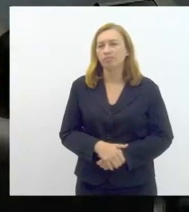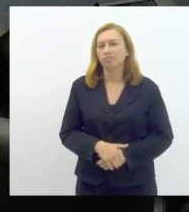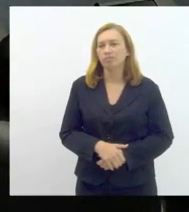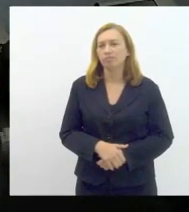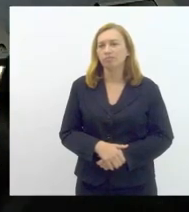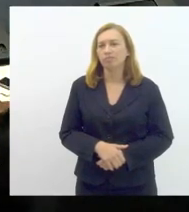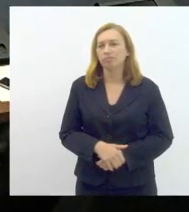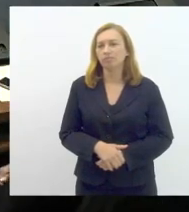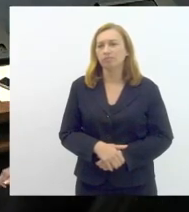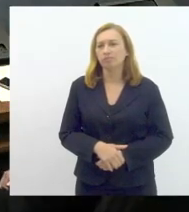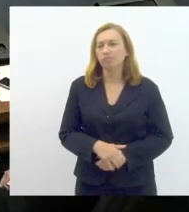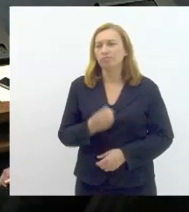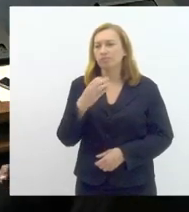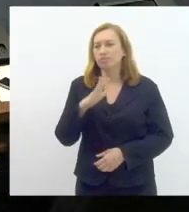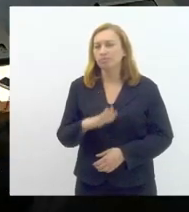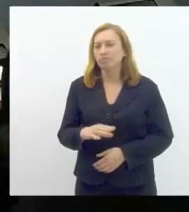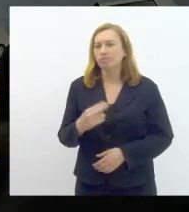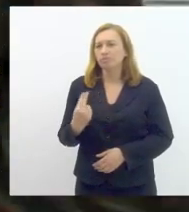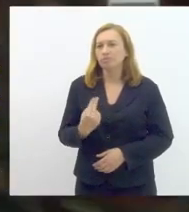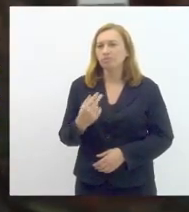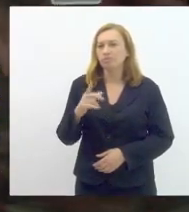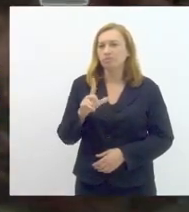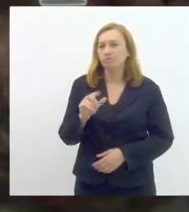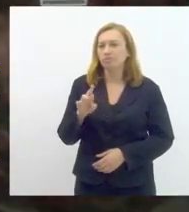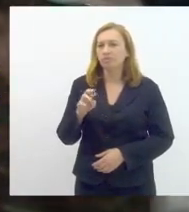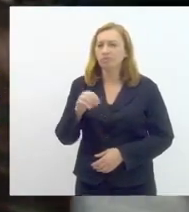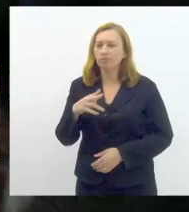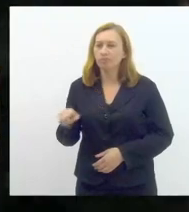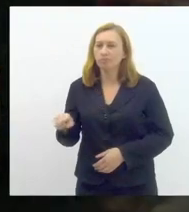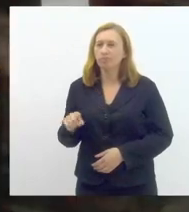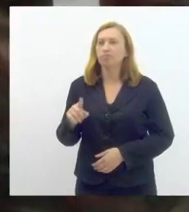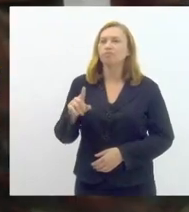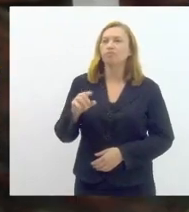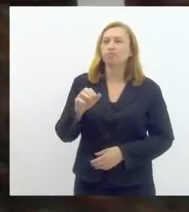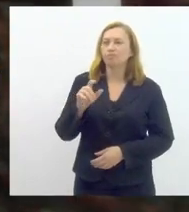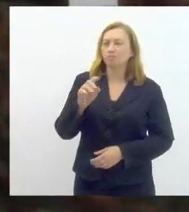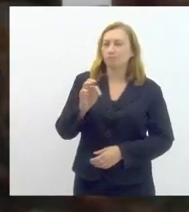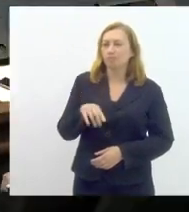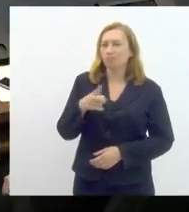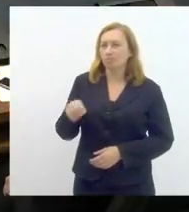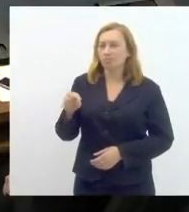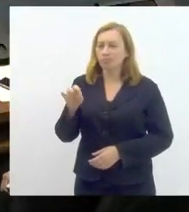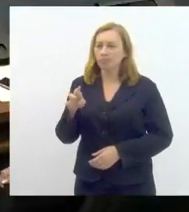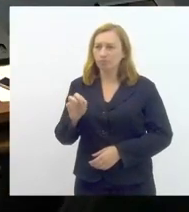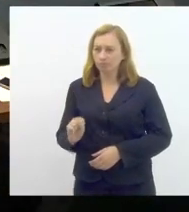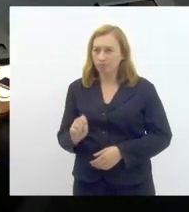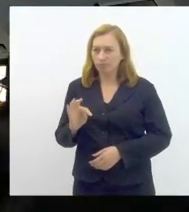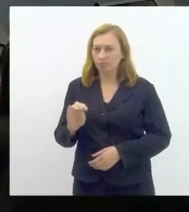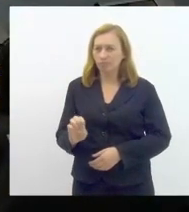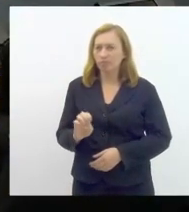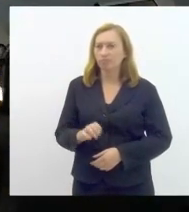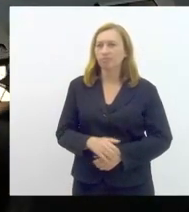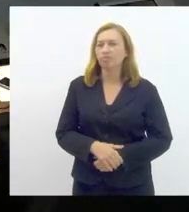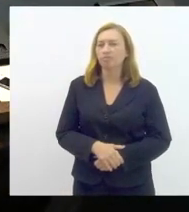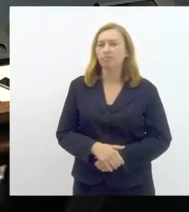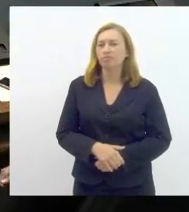estamos acompanhando, pode ir, próximo. Boa tarde, meu nome é Lohan e meu voto vai para o Cauã Santana de São Fidélis.